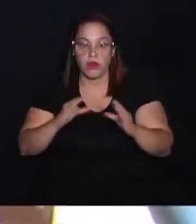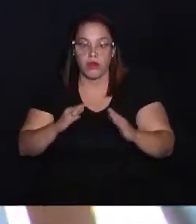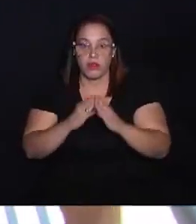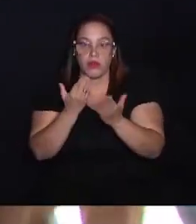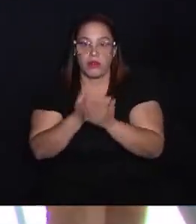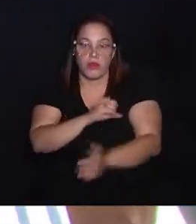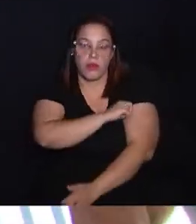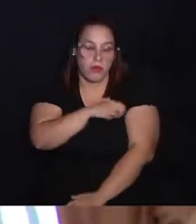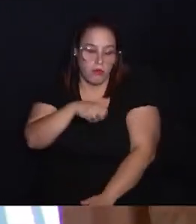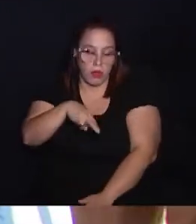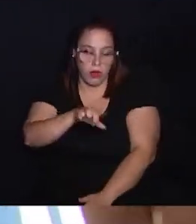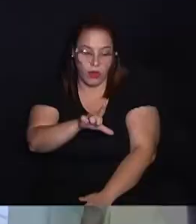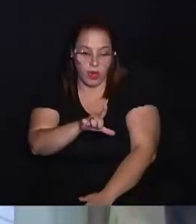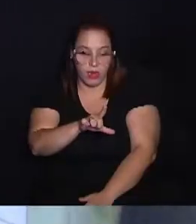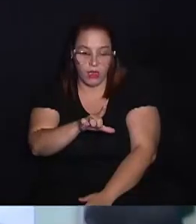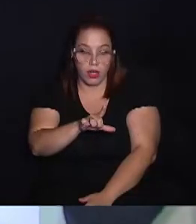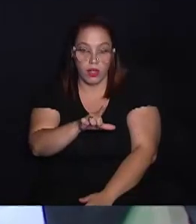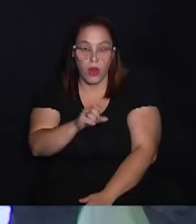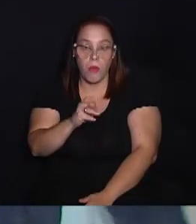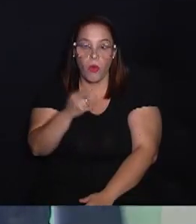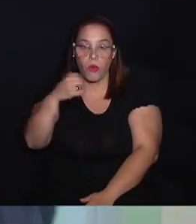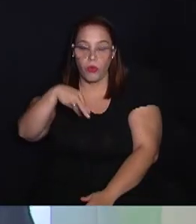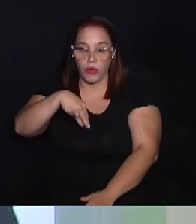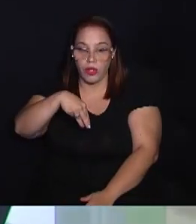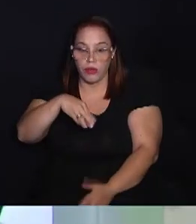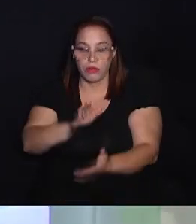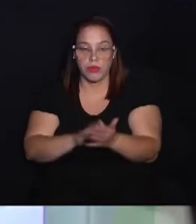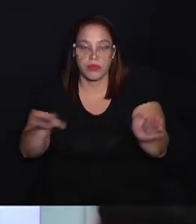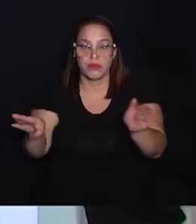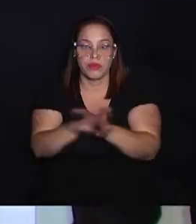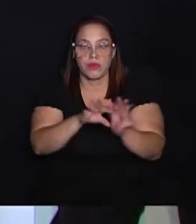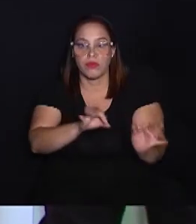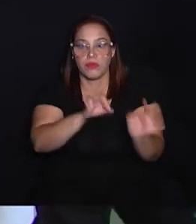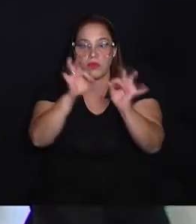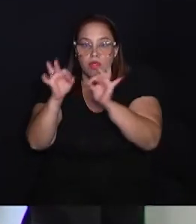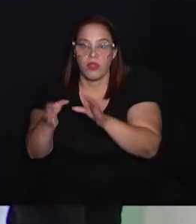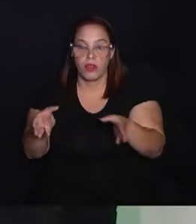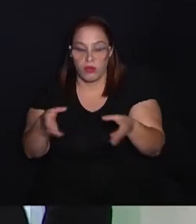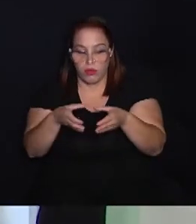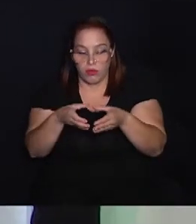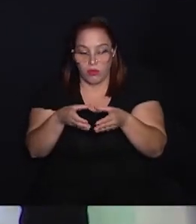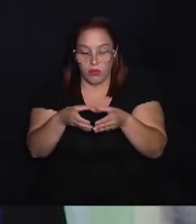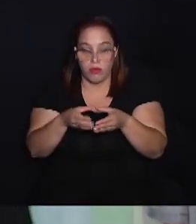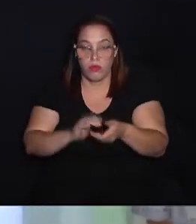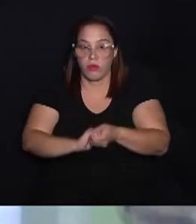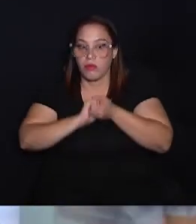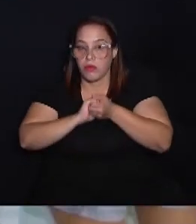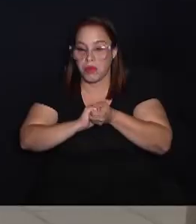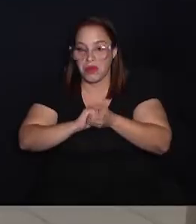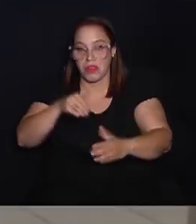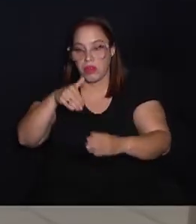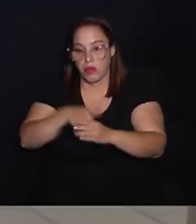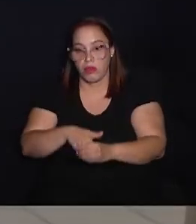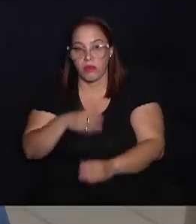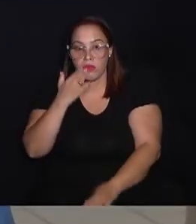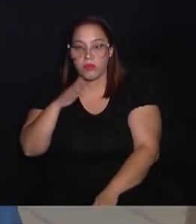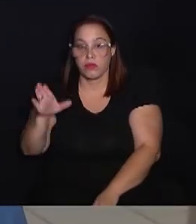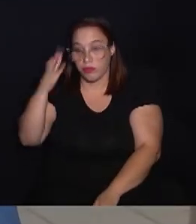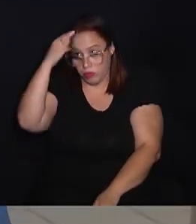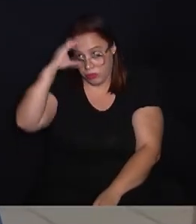hoje para você? Você vai acompanhar em casa, no comitê? Como que vai ser essa expectativa ao longo desse domingo? Sim,